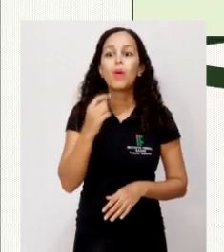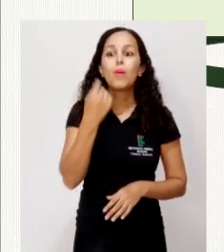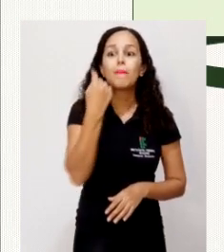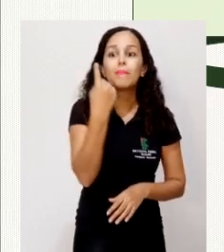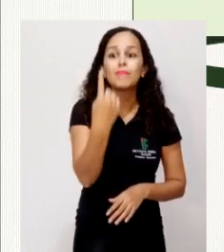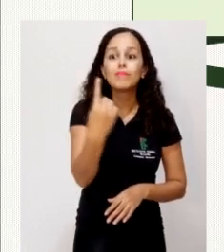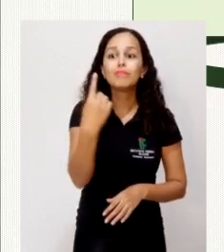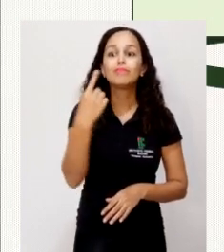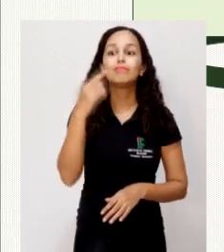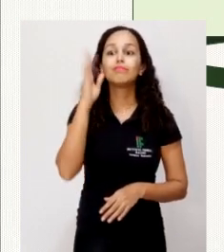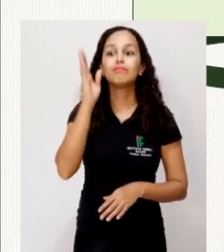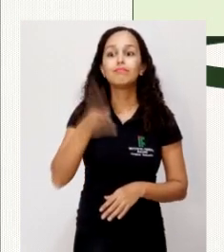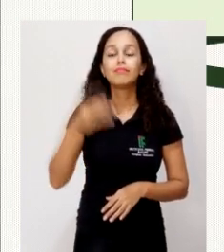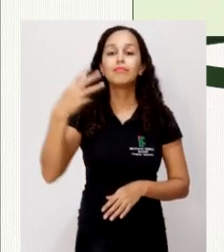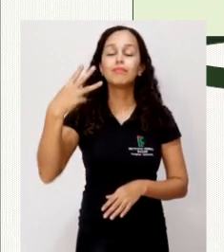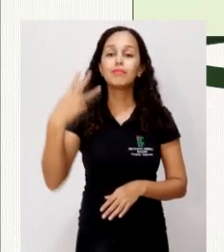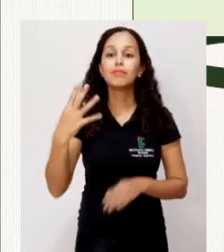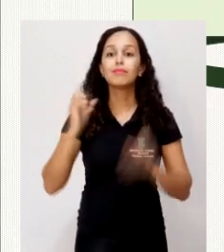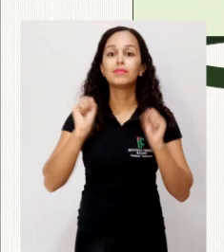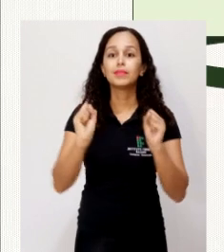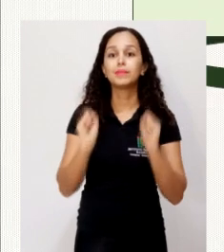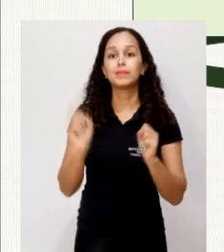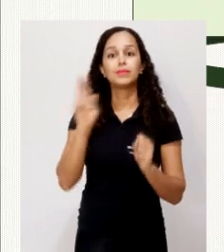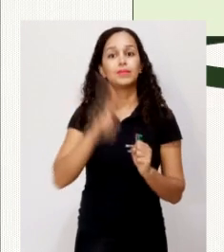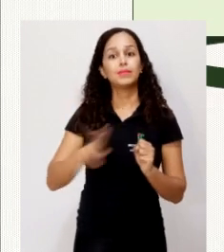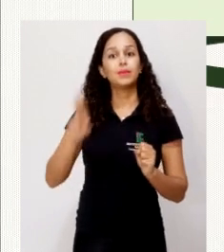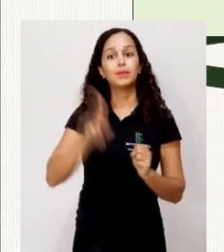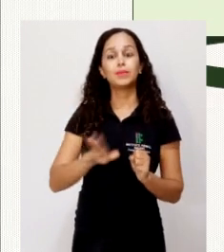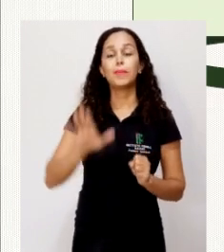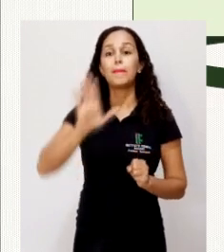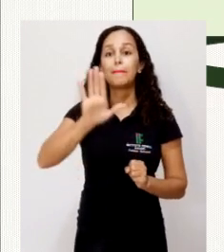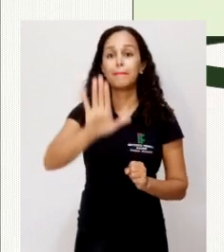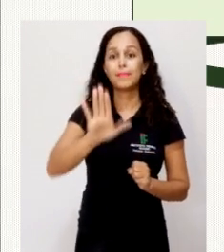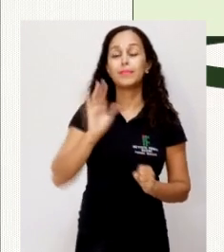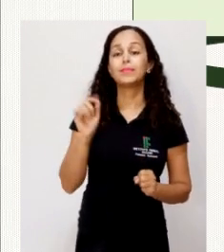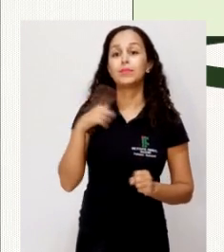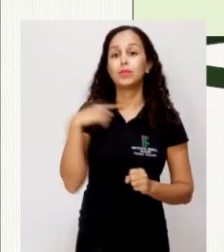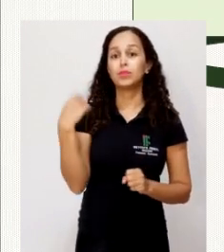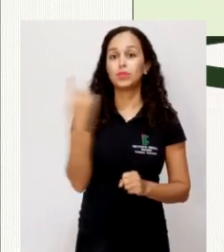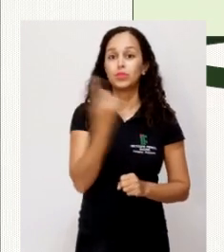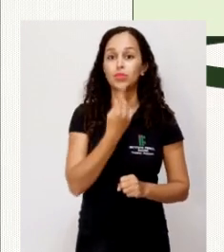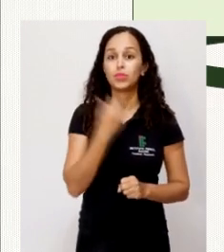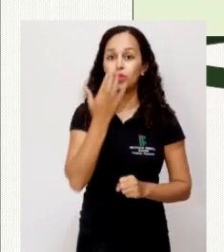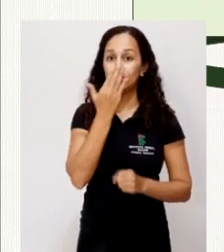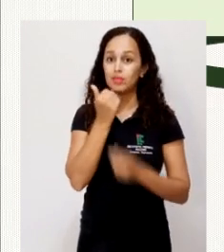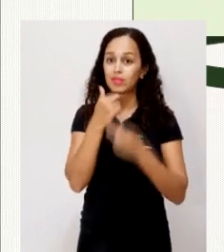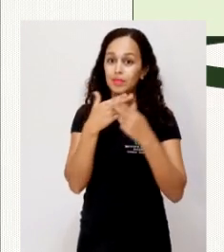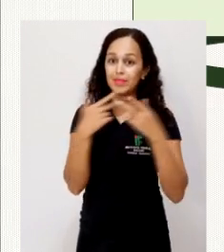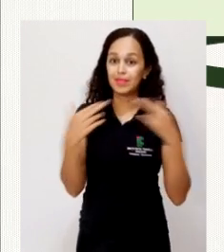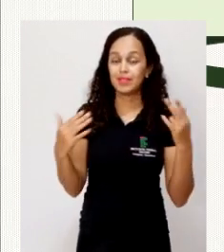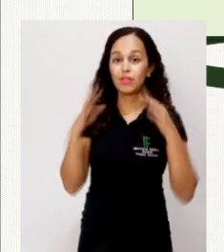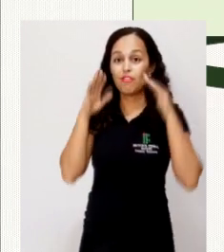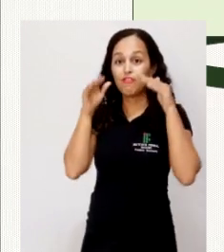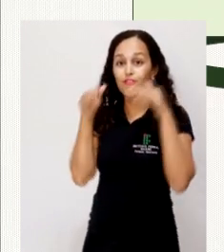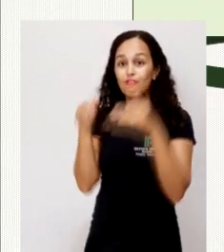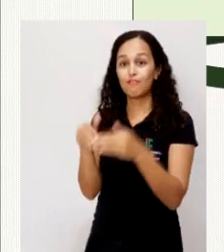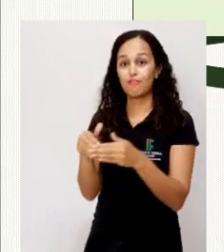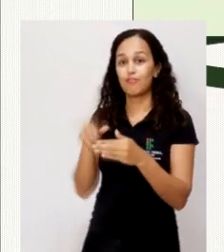alimento, tem esse potencial a ser explorado. Porém, a nossa alimentação ela ainda é muito voltada para as